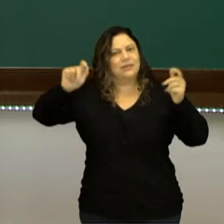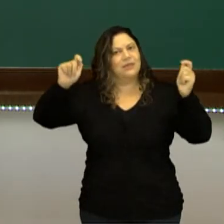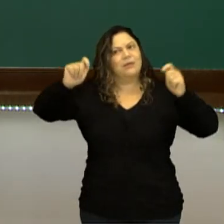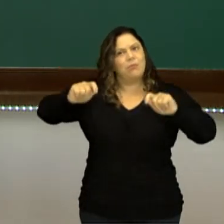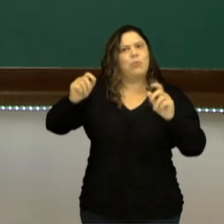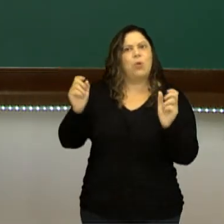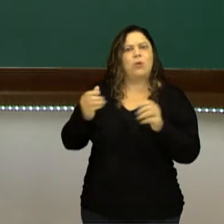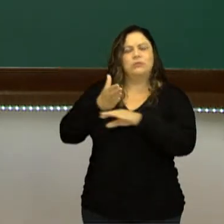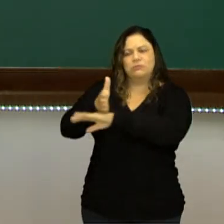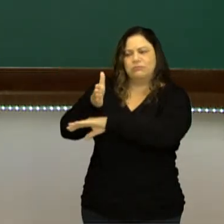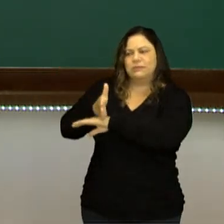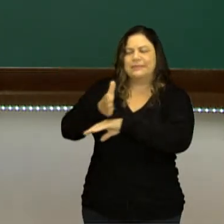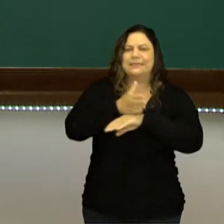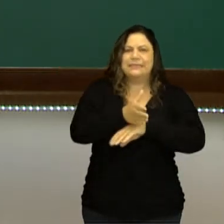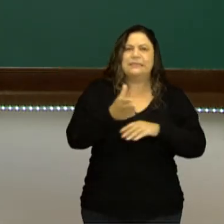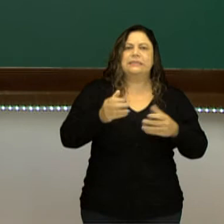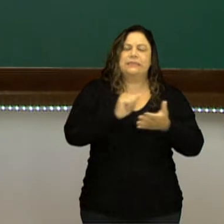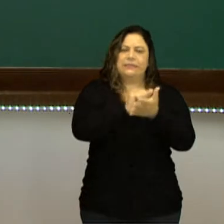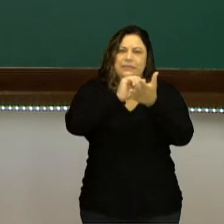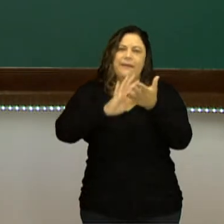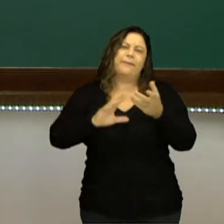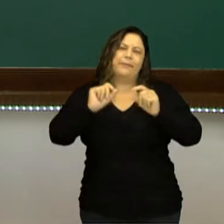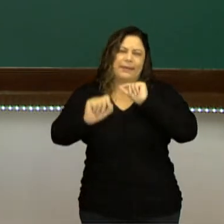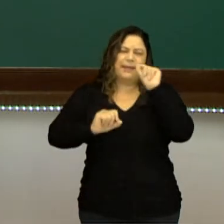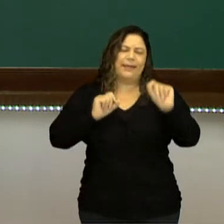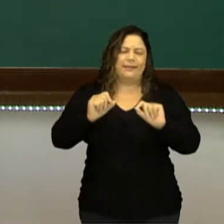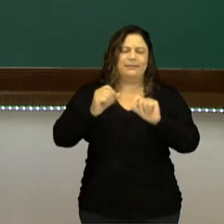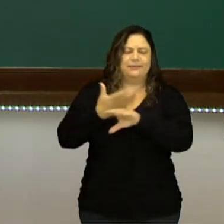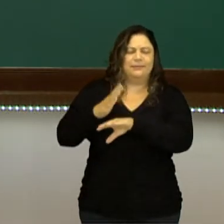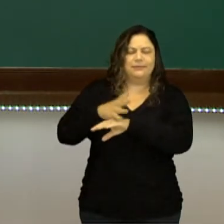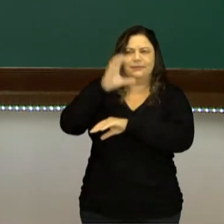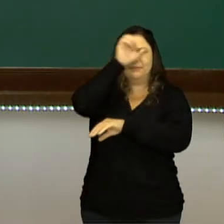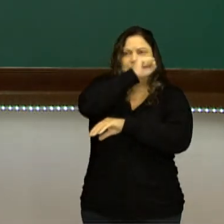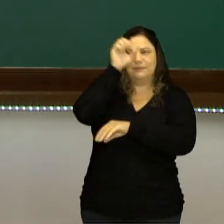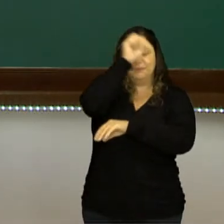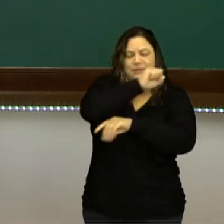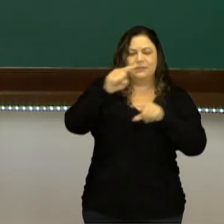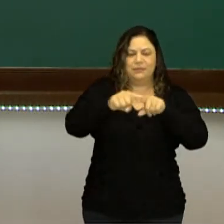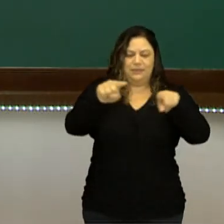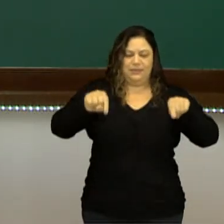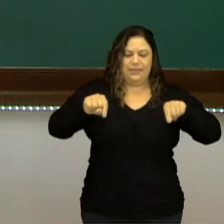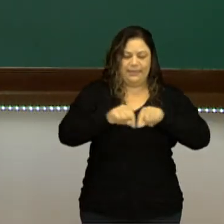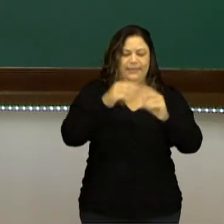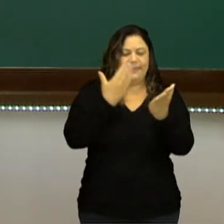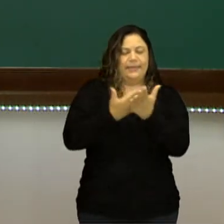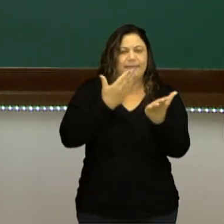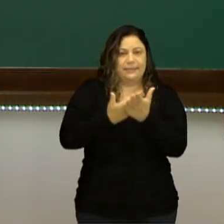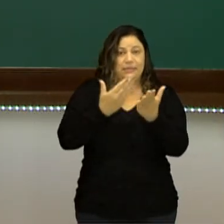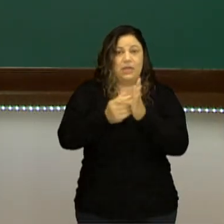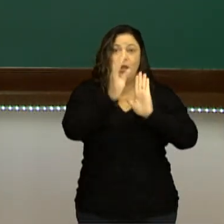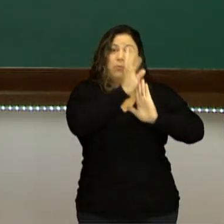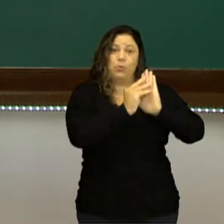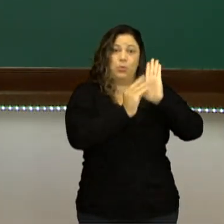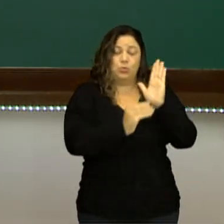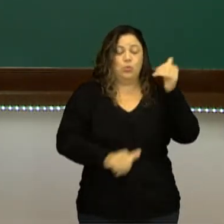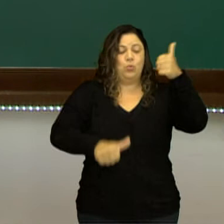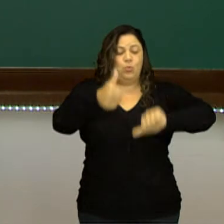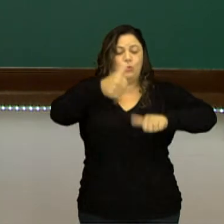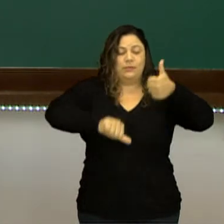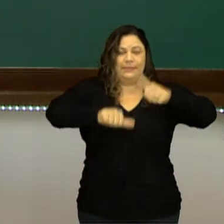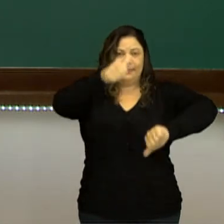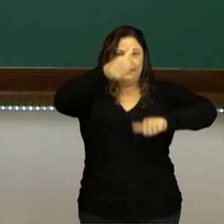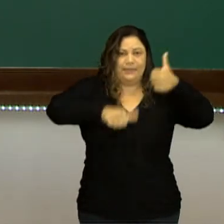pode acessar para exercitar aquilo que a gente aprendeu em sala de aula. Poxa, você teve ali um conteúdo de química,